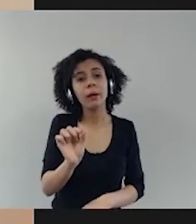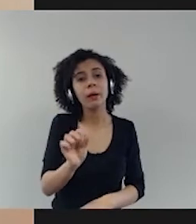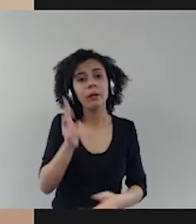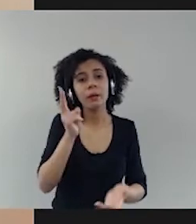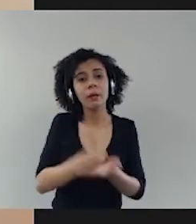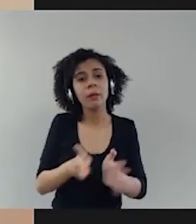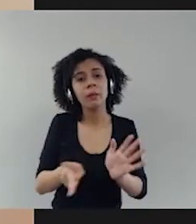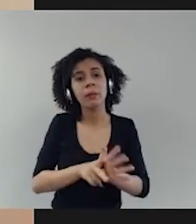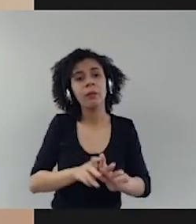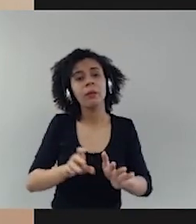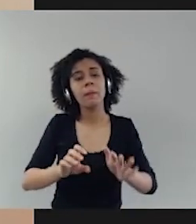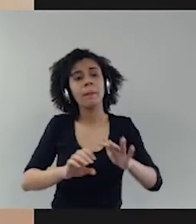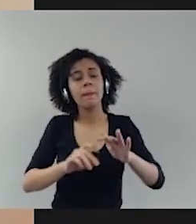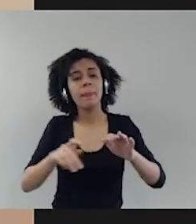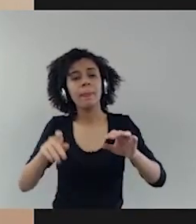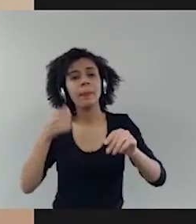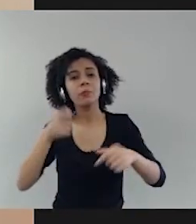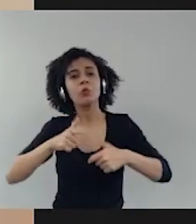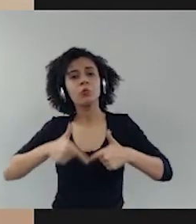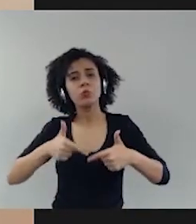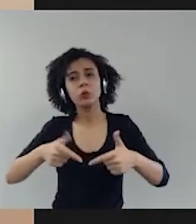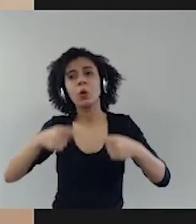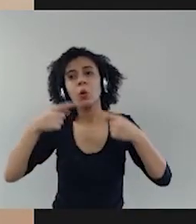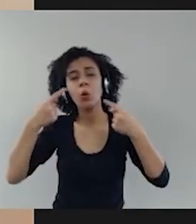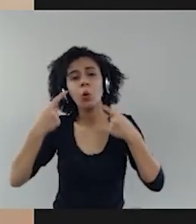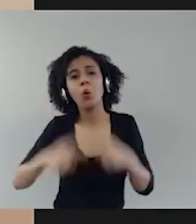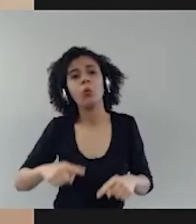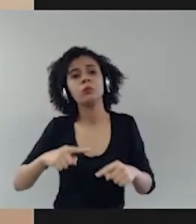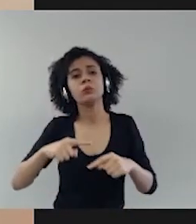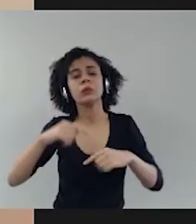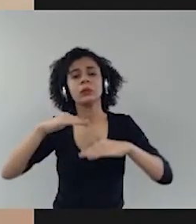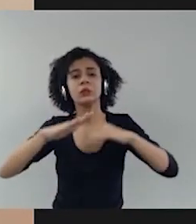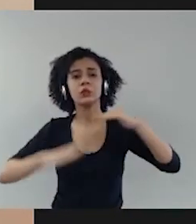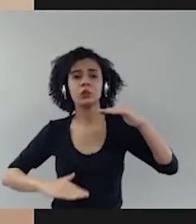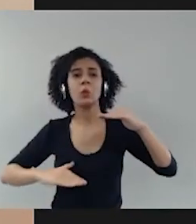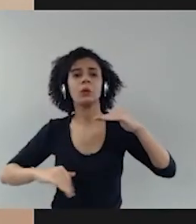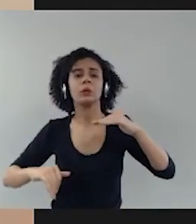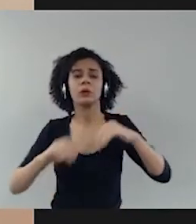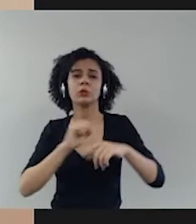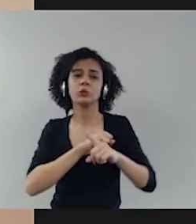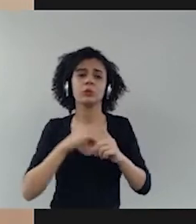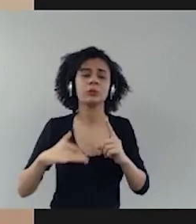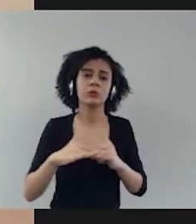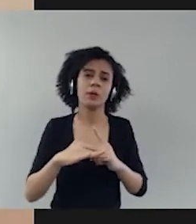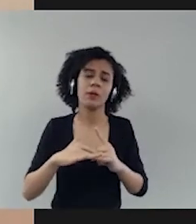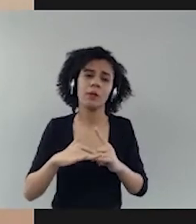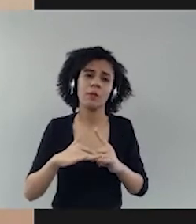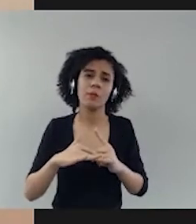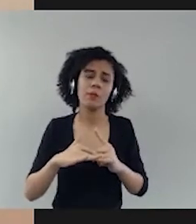Estado, combater as desigualdades sociais e regionais. Onde estão